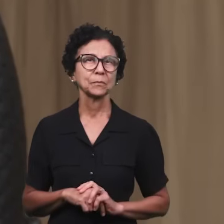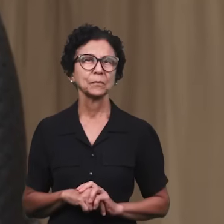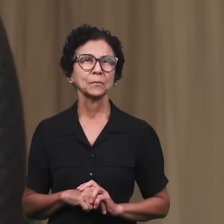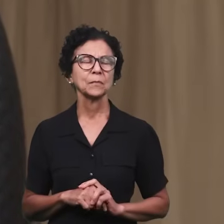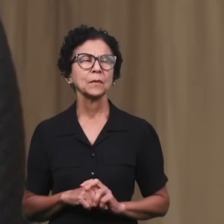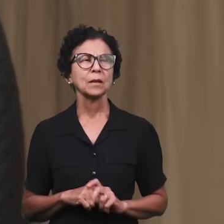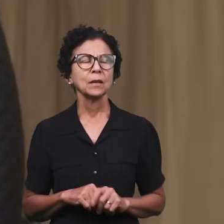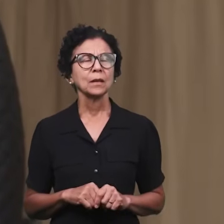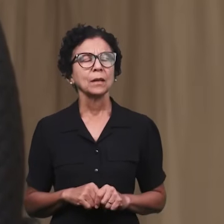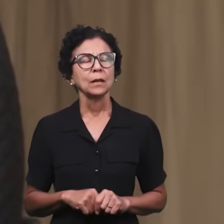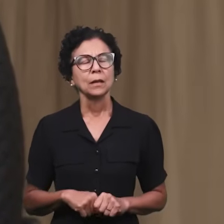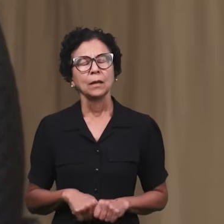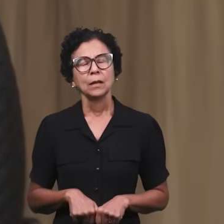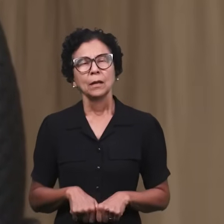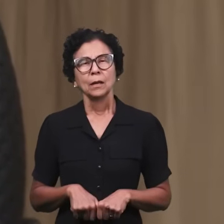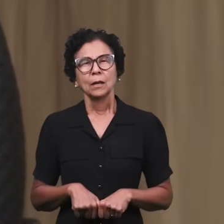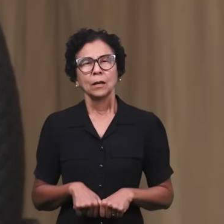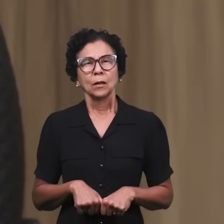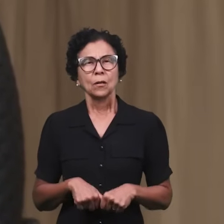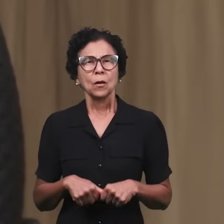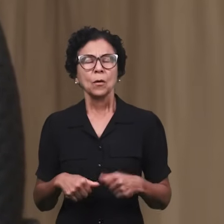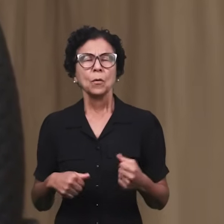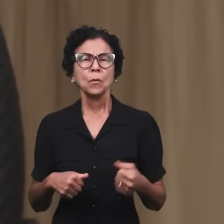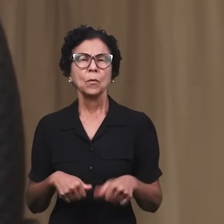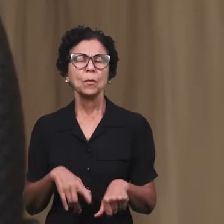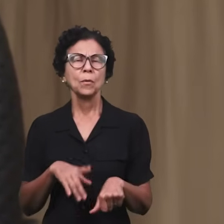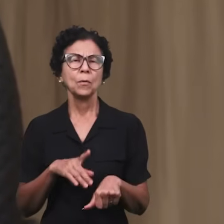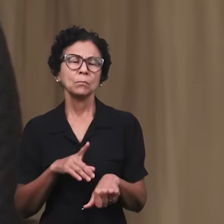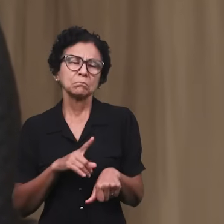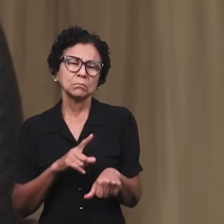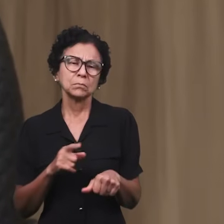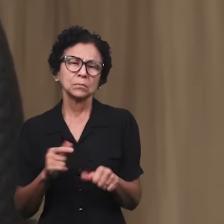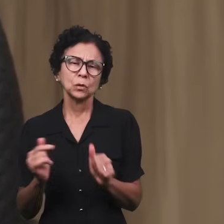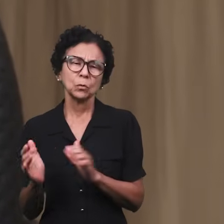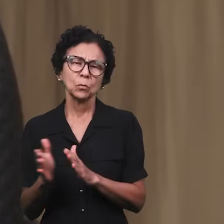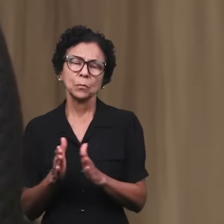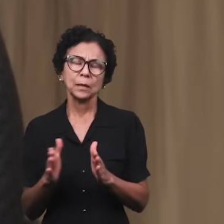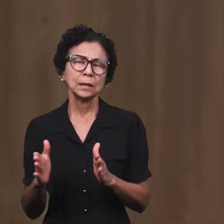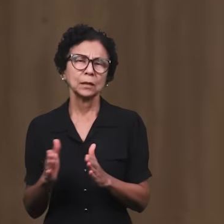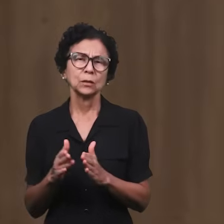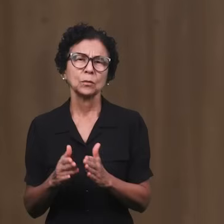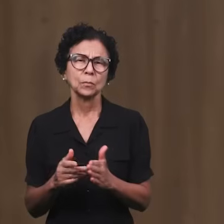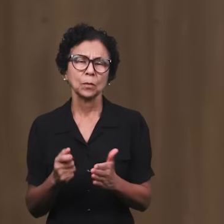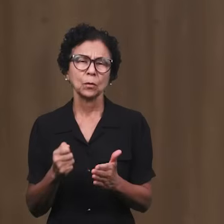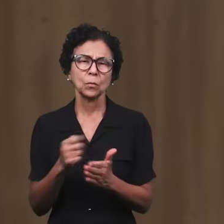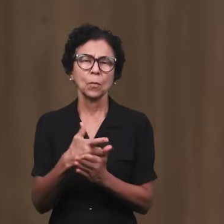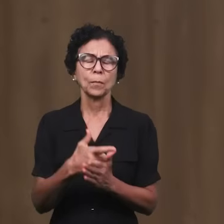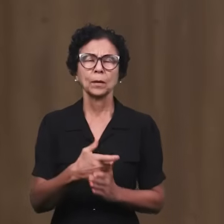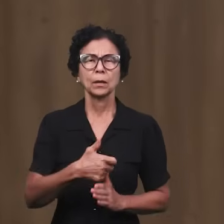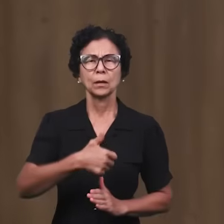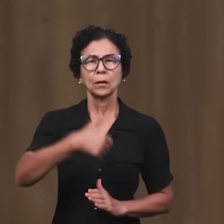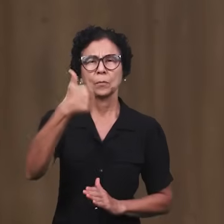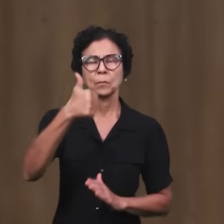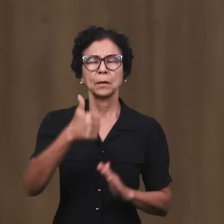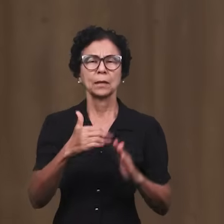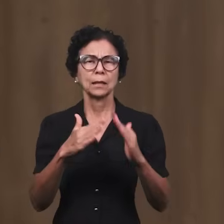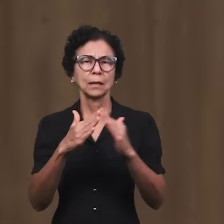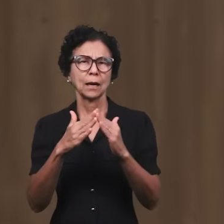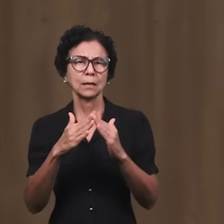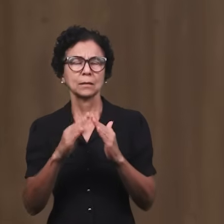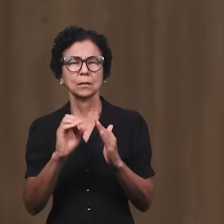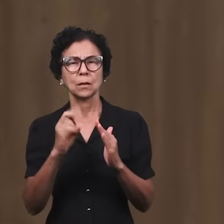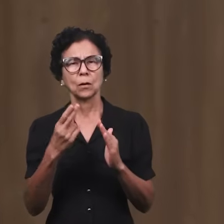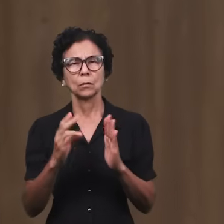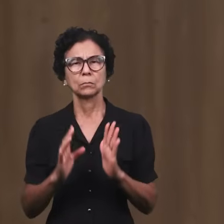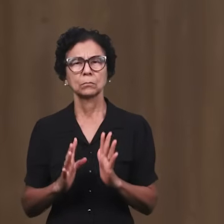momento ideal para adquirir o primeiro imóvel e quais as formas de se planejar para isso. Muito bem. Pela